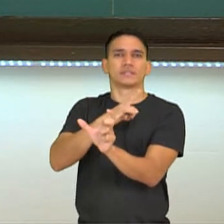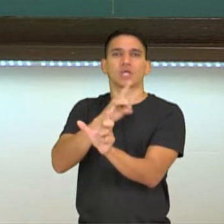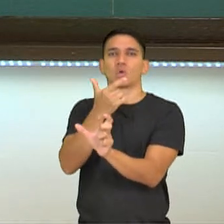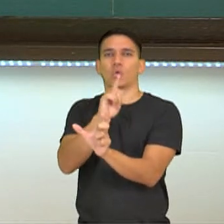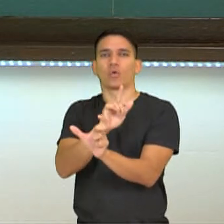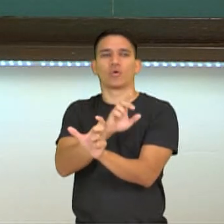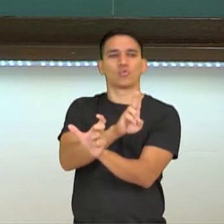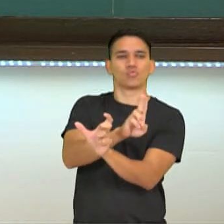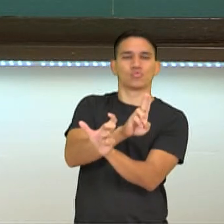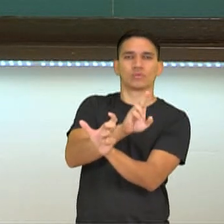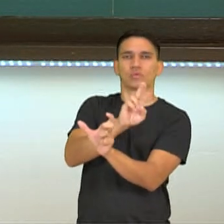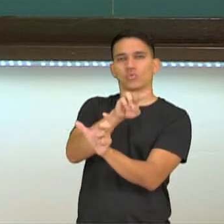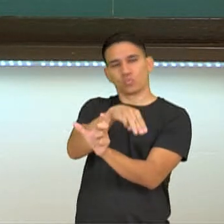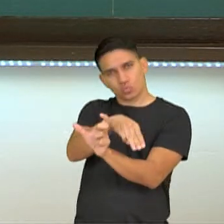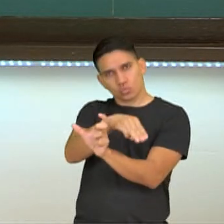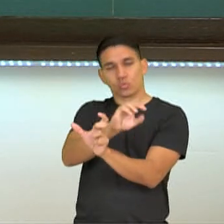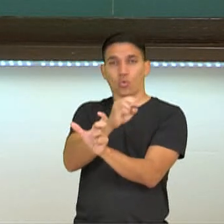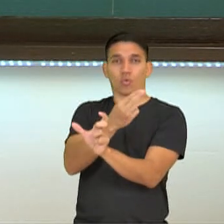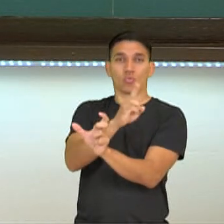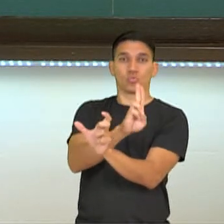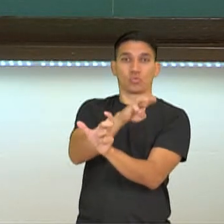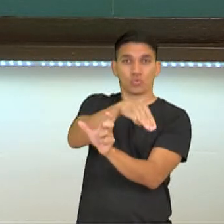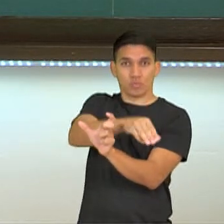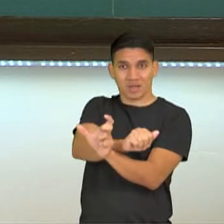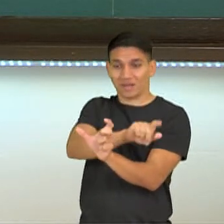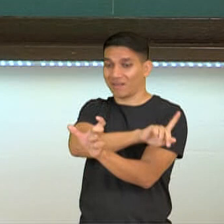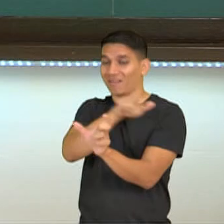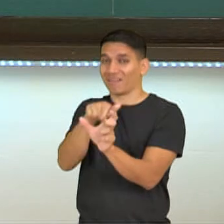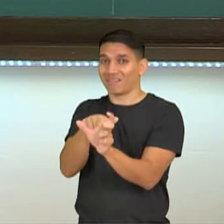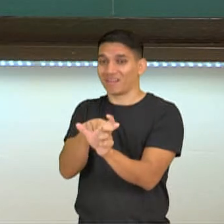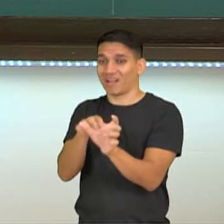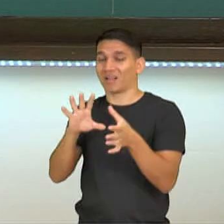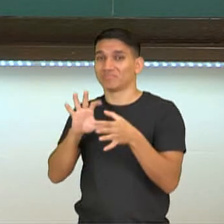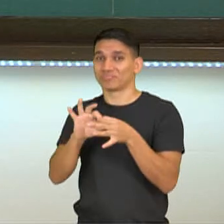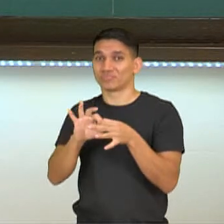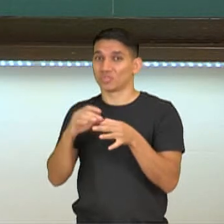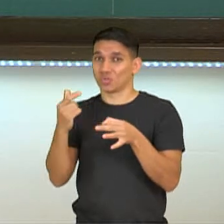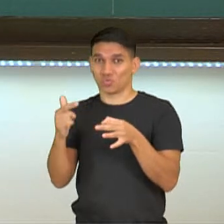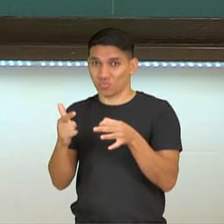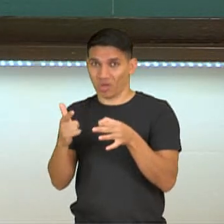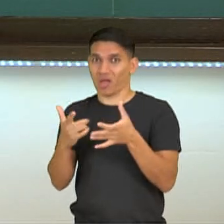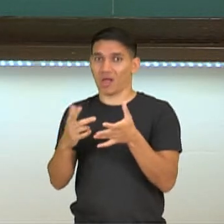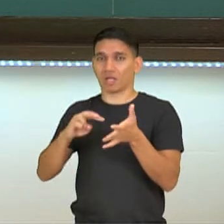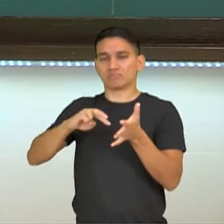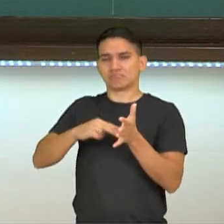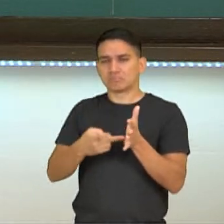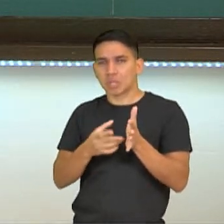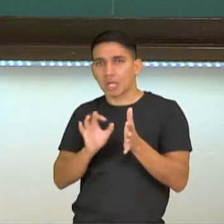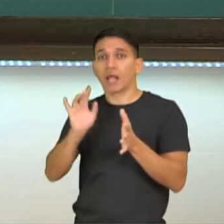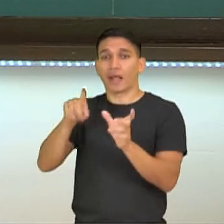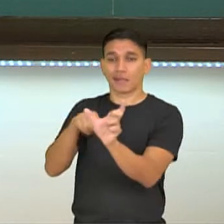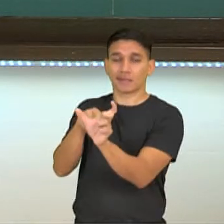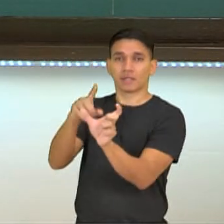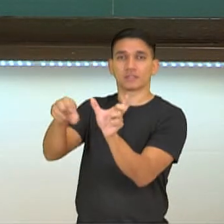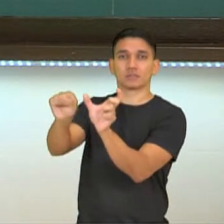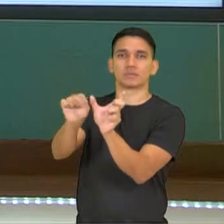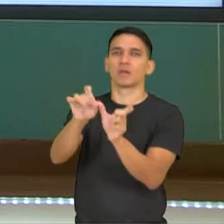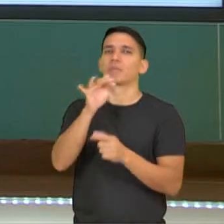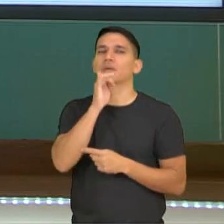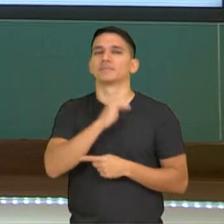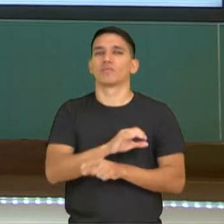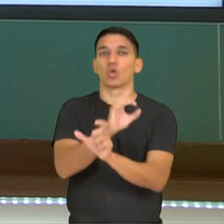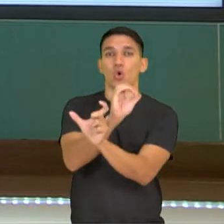indefinidos uma, na frente da palavra e ela mantém o sentido, então eu tenho um substantivo. Então a gente tem vários exemplos, o lápis,